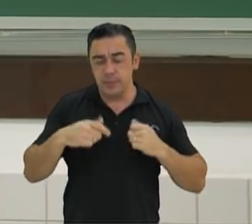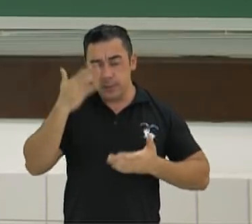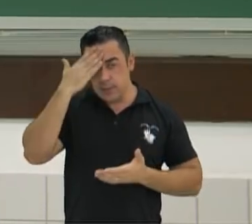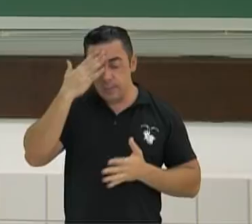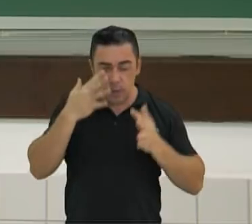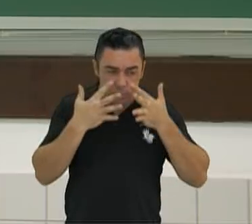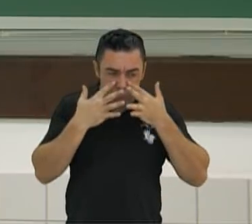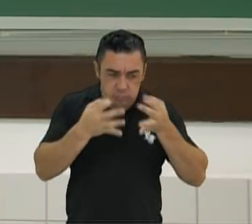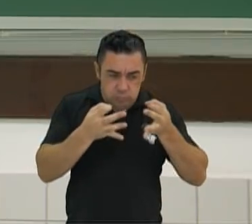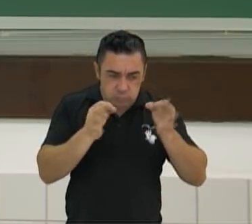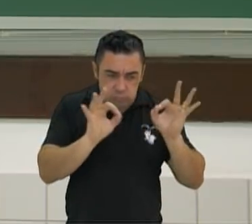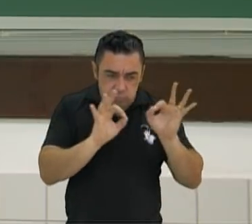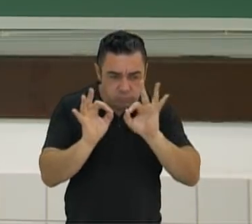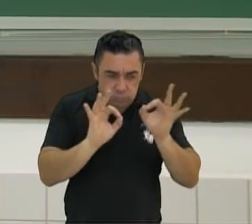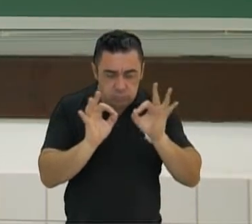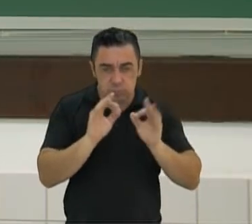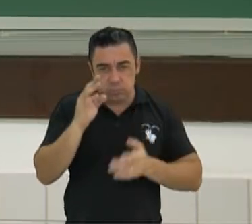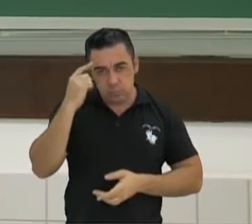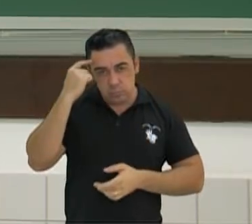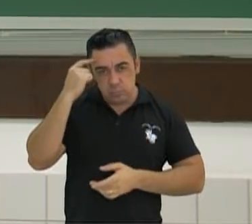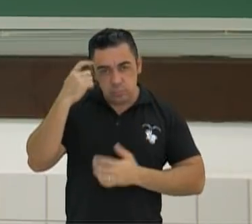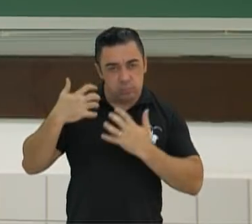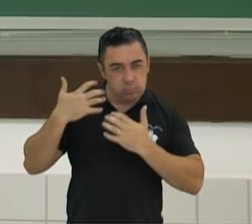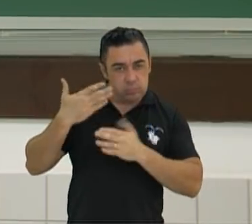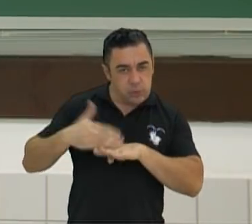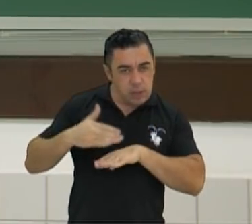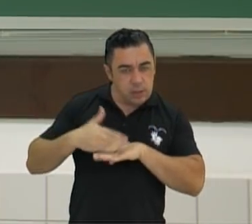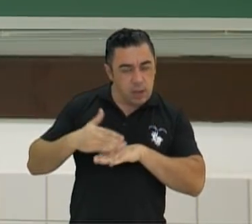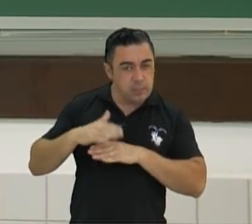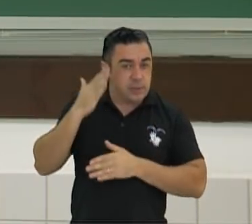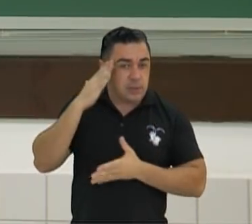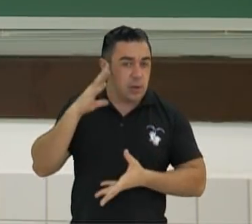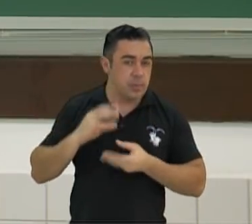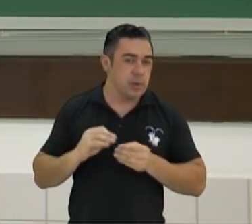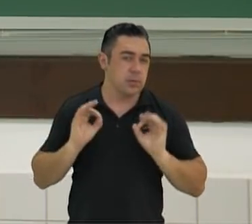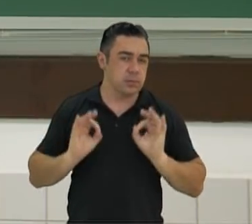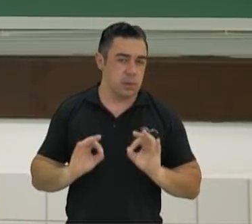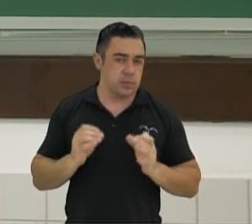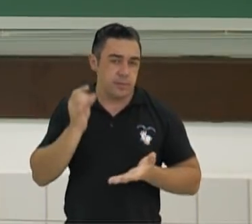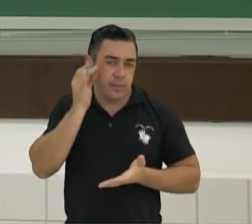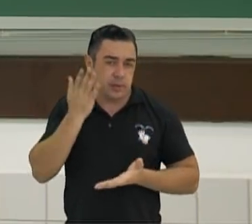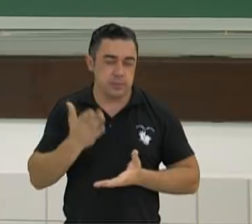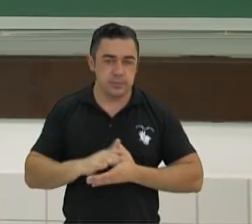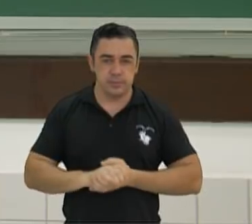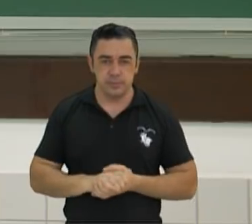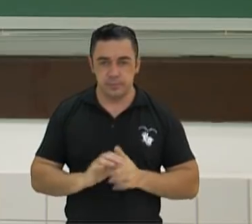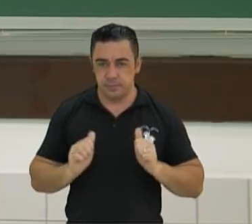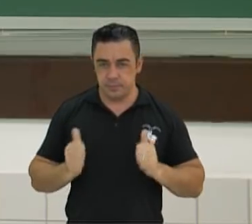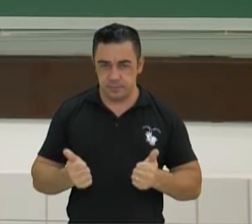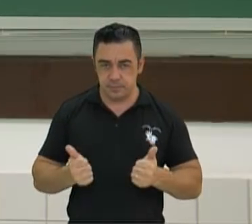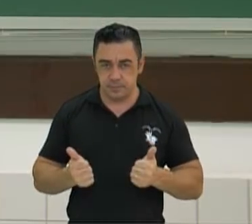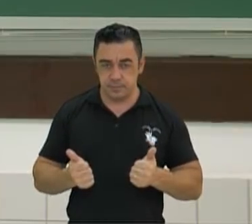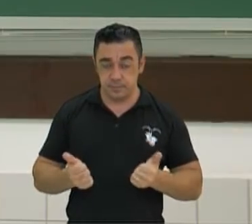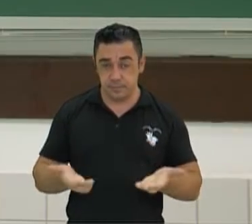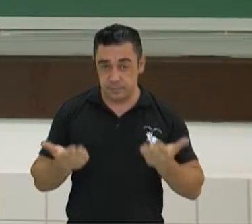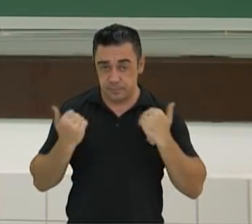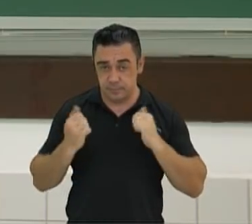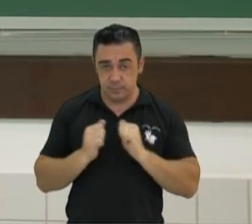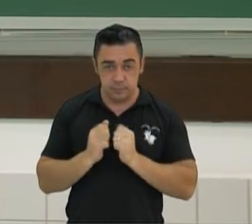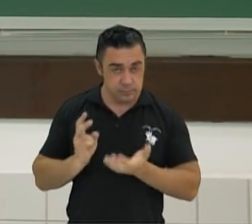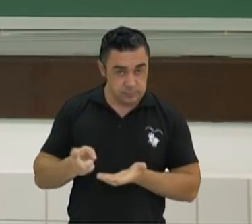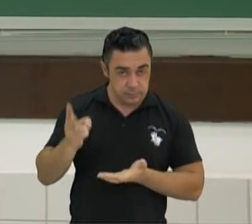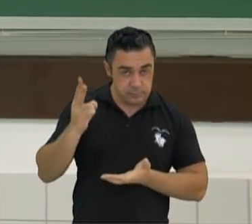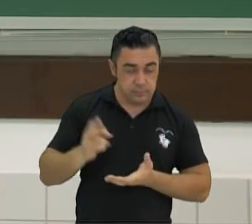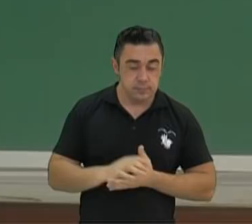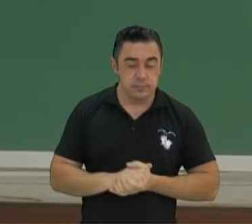treinar seu olhinho, treinar o seu cérebro, para você entender quando fica mais fácil, beleza? Vamos juntos, então,